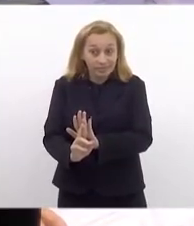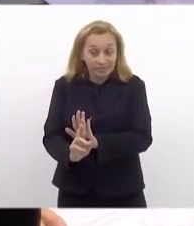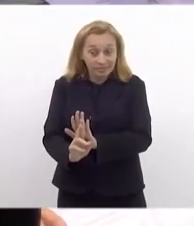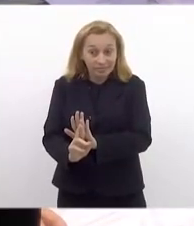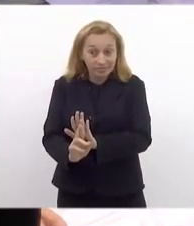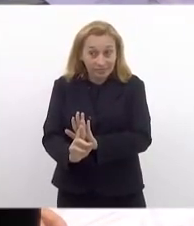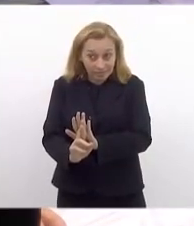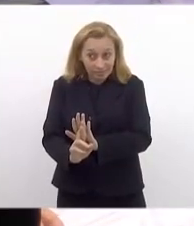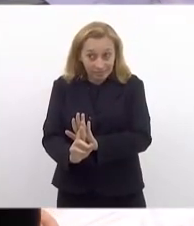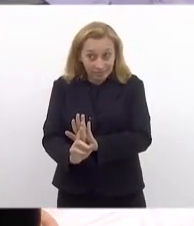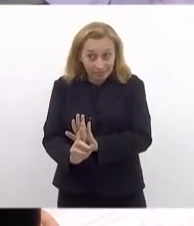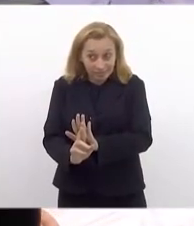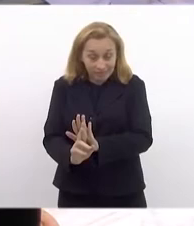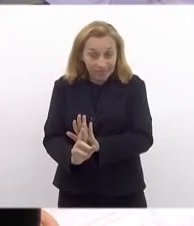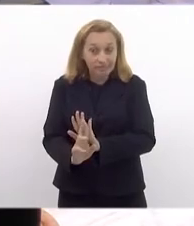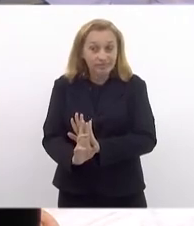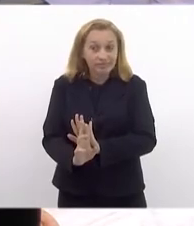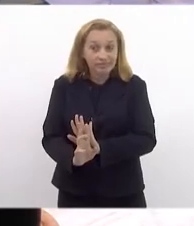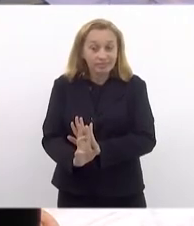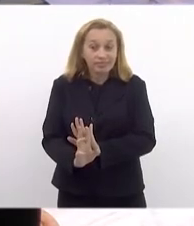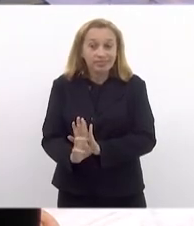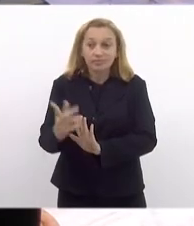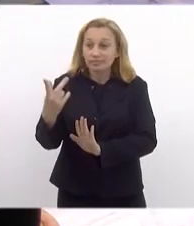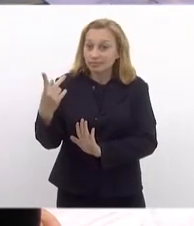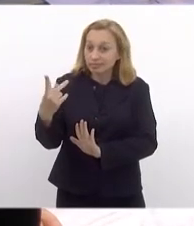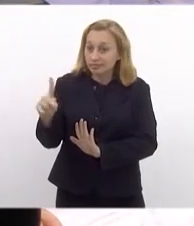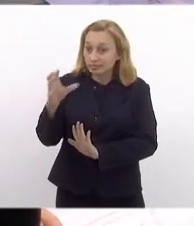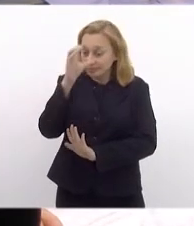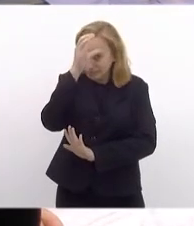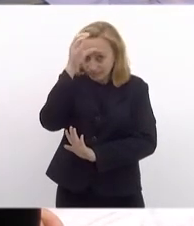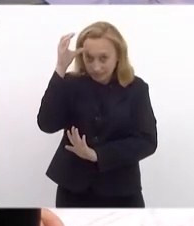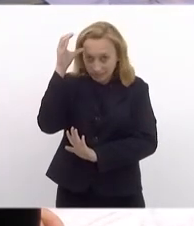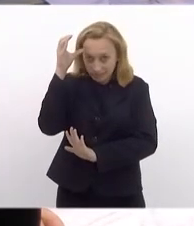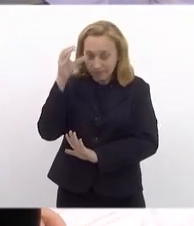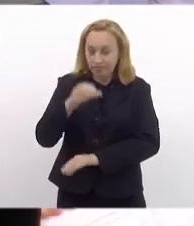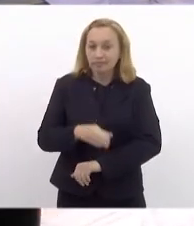mas está representando os seus clientes